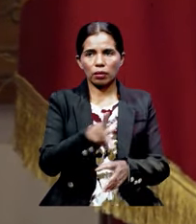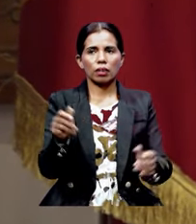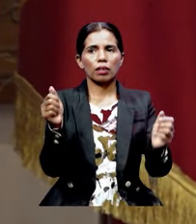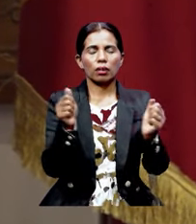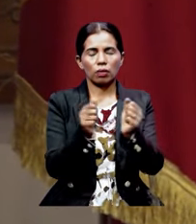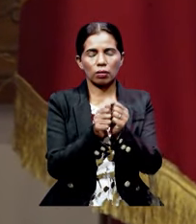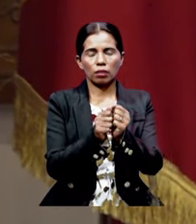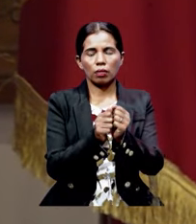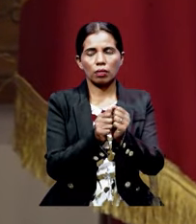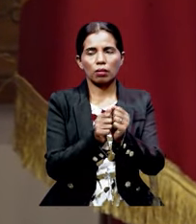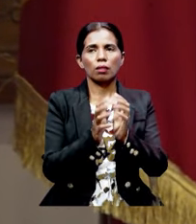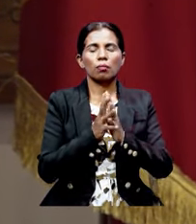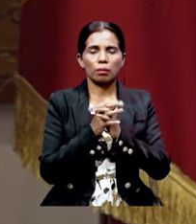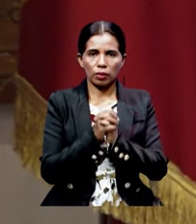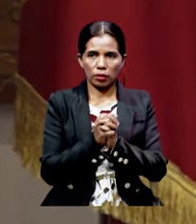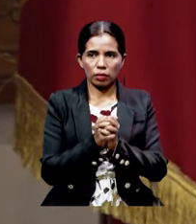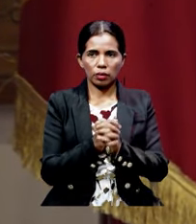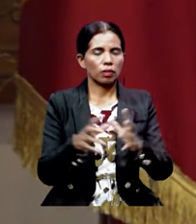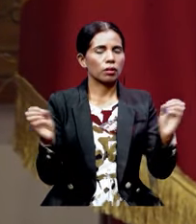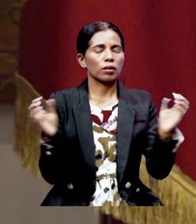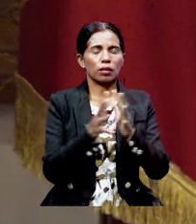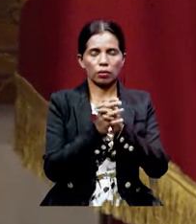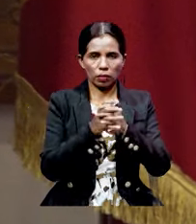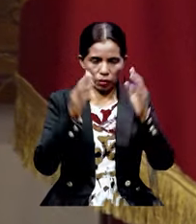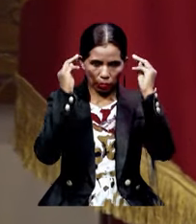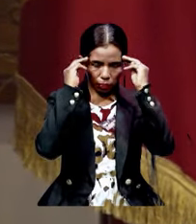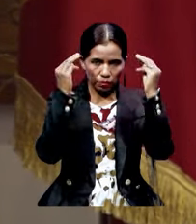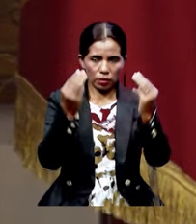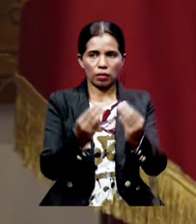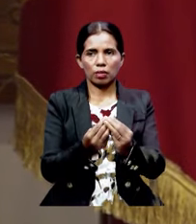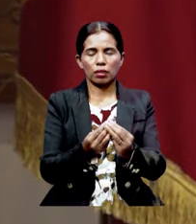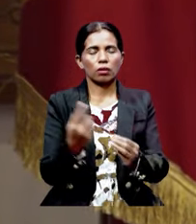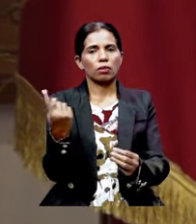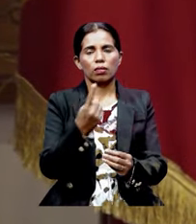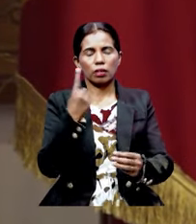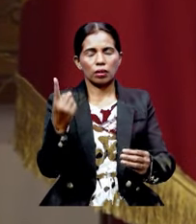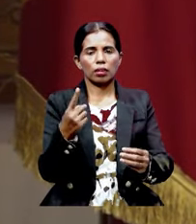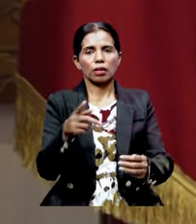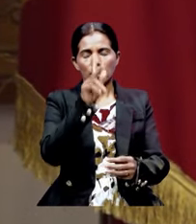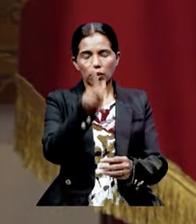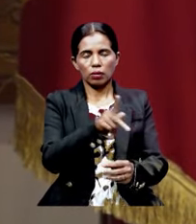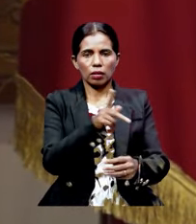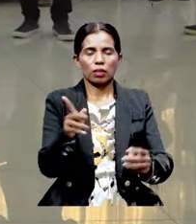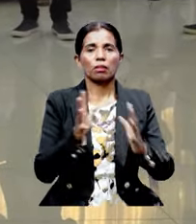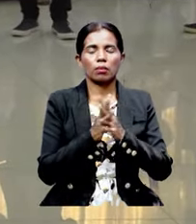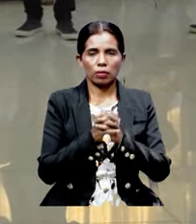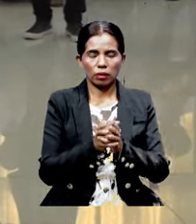dizia. Lá os católico muçulmano, protestante muçulmano, católico ou protestante, dizia. Problema bom,